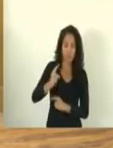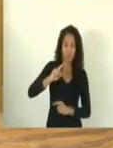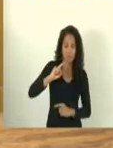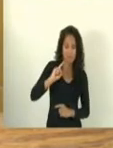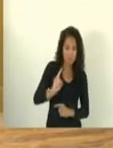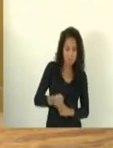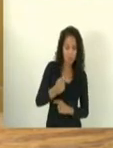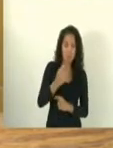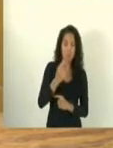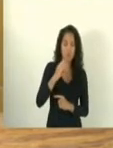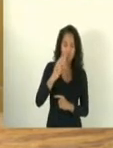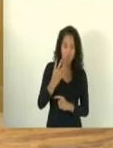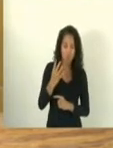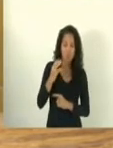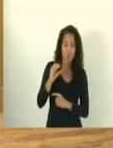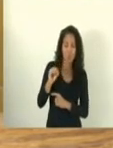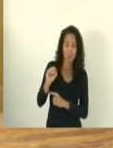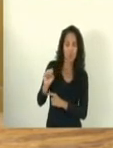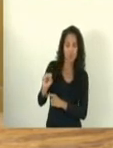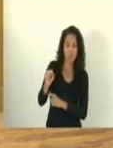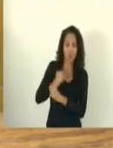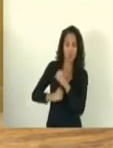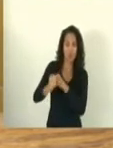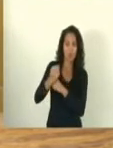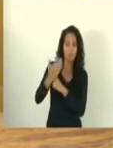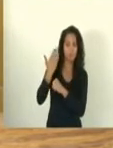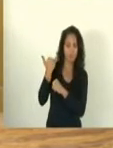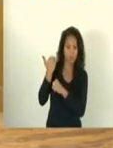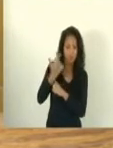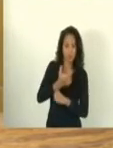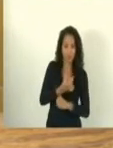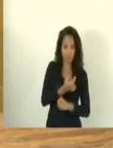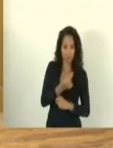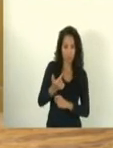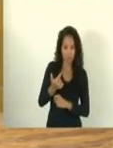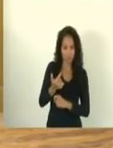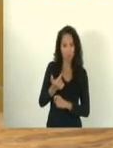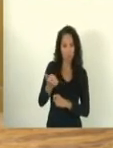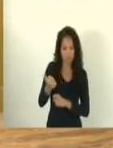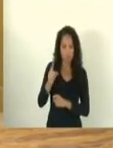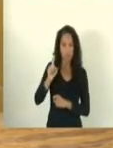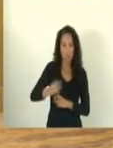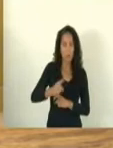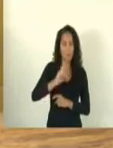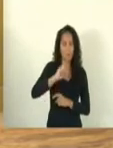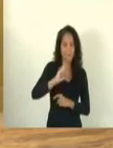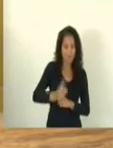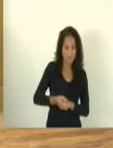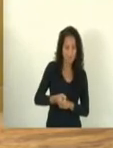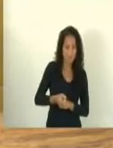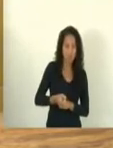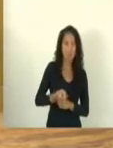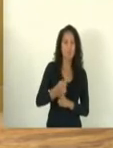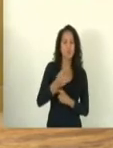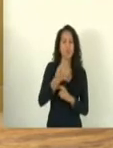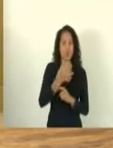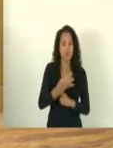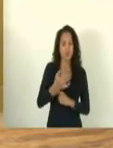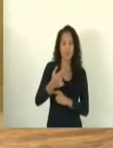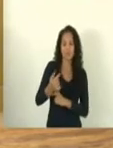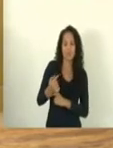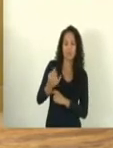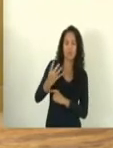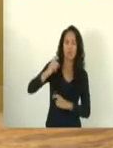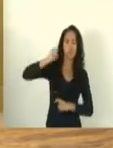.048. No ano passado foram registrados 1.474 estupros. A